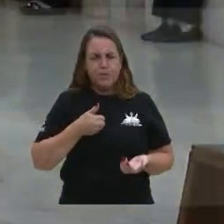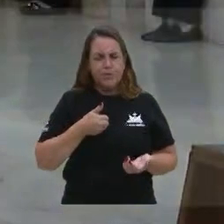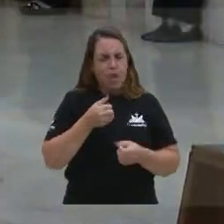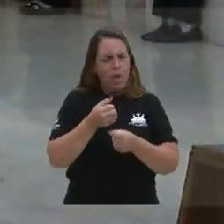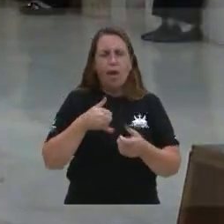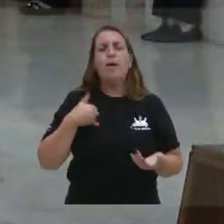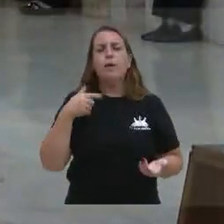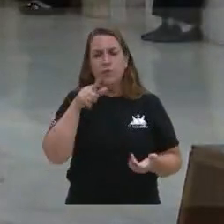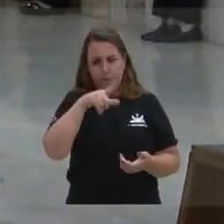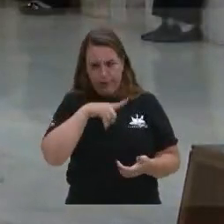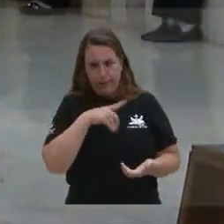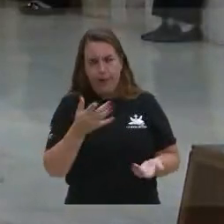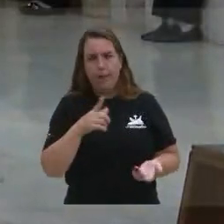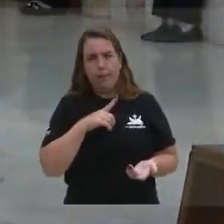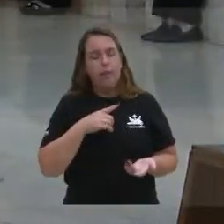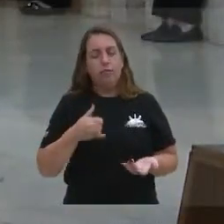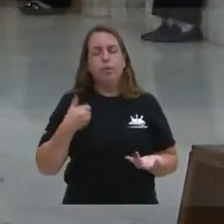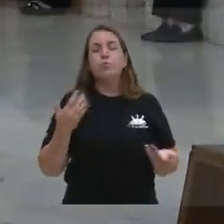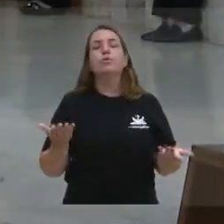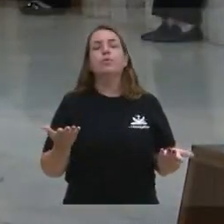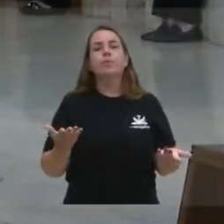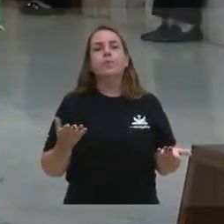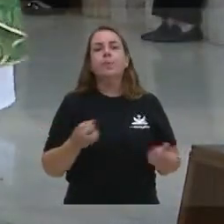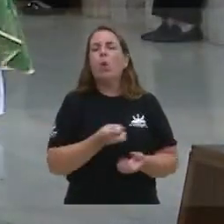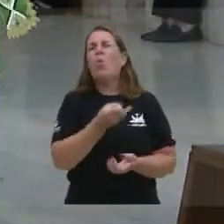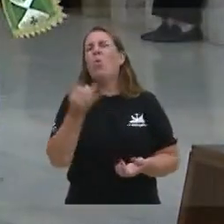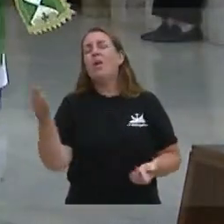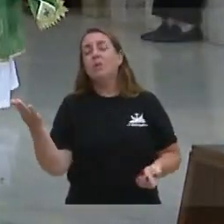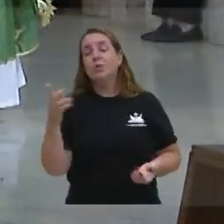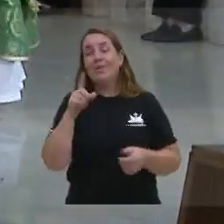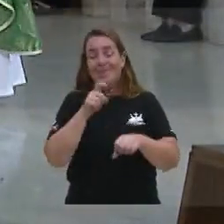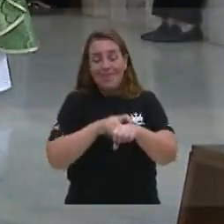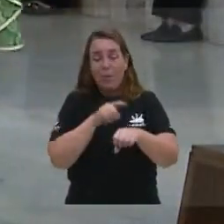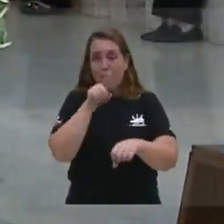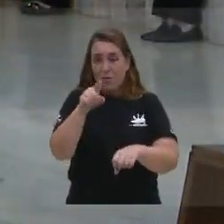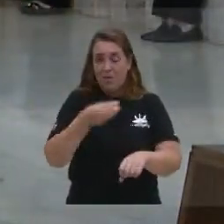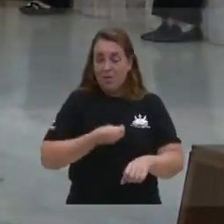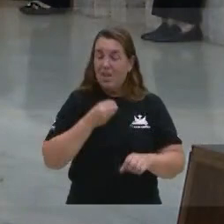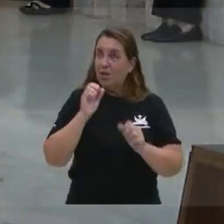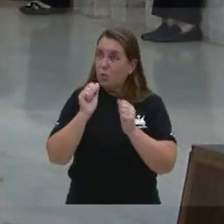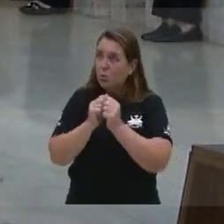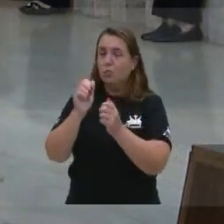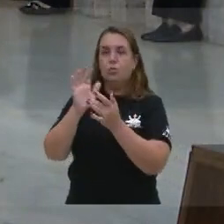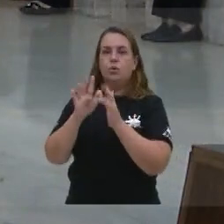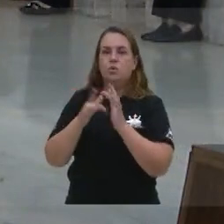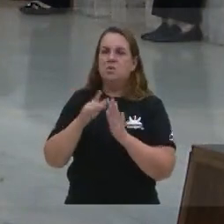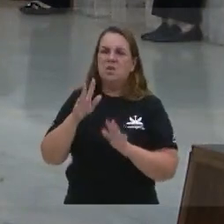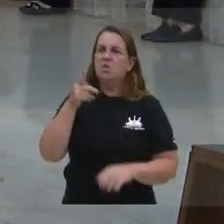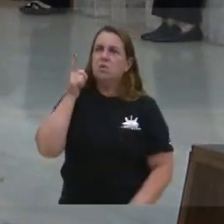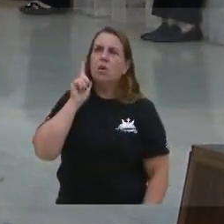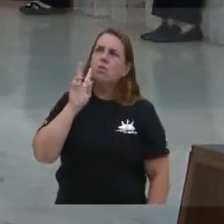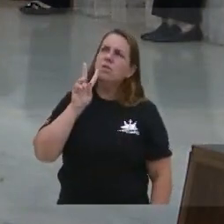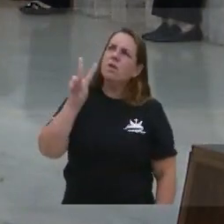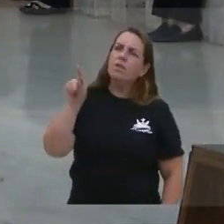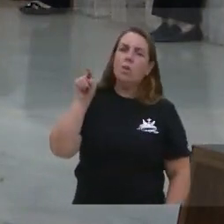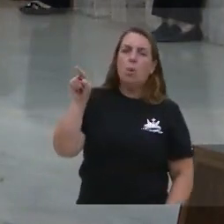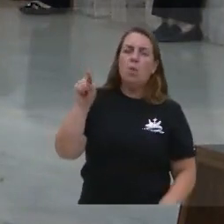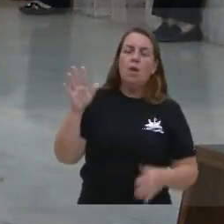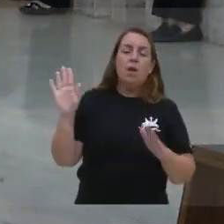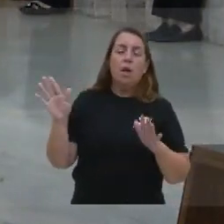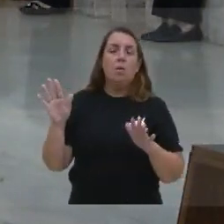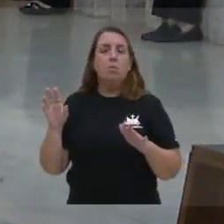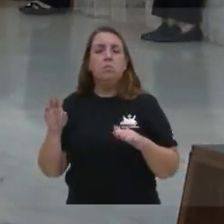Quanto tempo você já está com Jesus Cristo, e não o suficiente de não vê-lo como mestre, mas como Messias, o